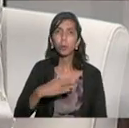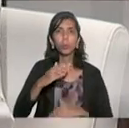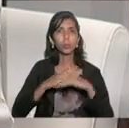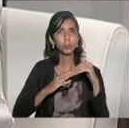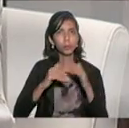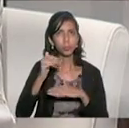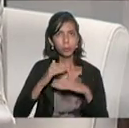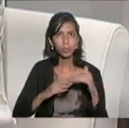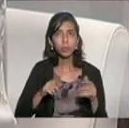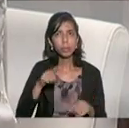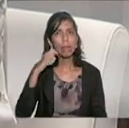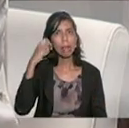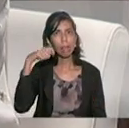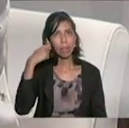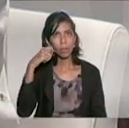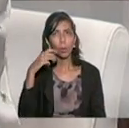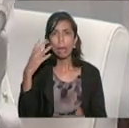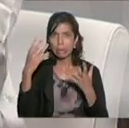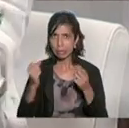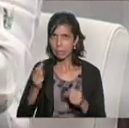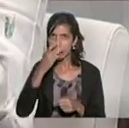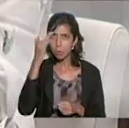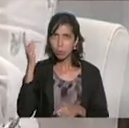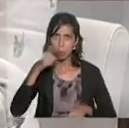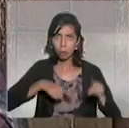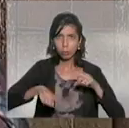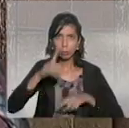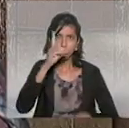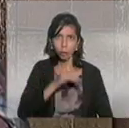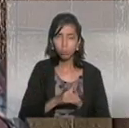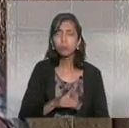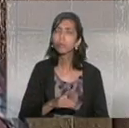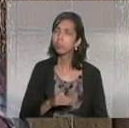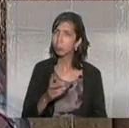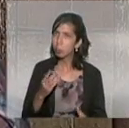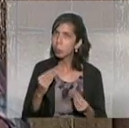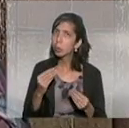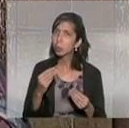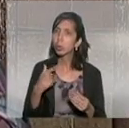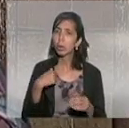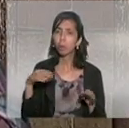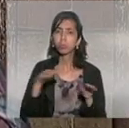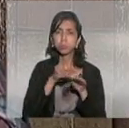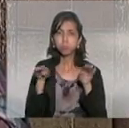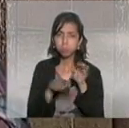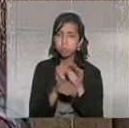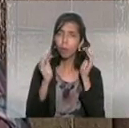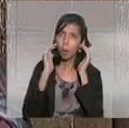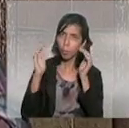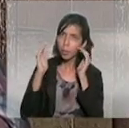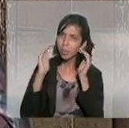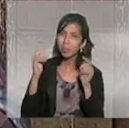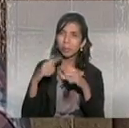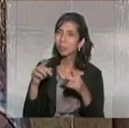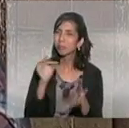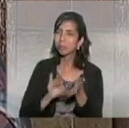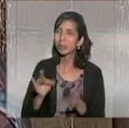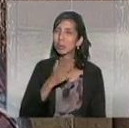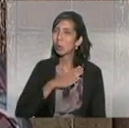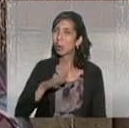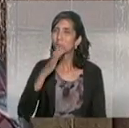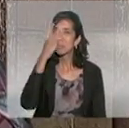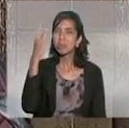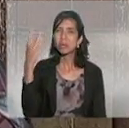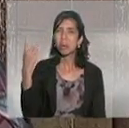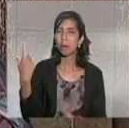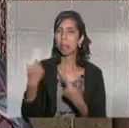bom diretor como você é, como ator você é dirigível? Muito. Porque eu sou muito obediente. É? Primeiro que eu detesto